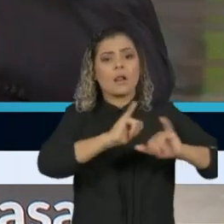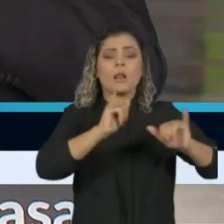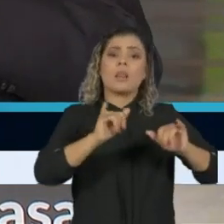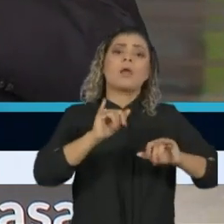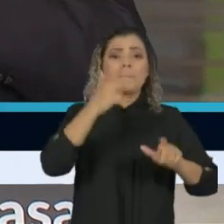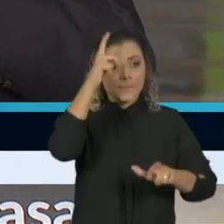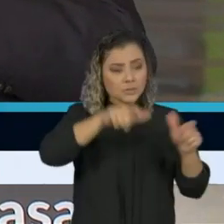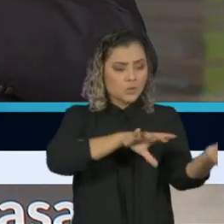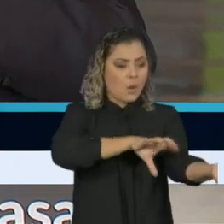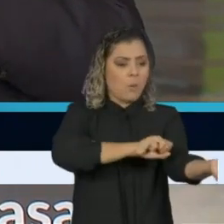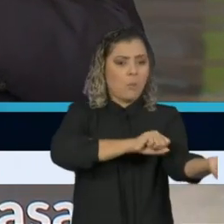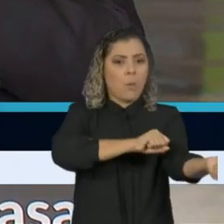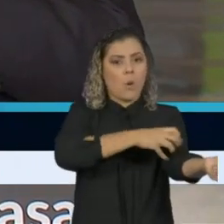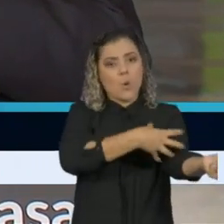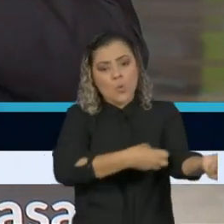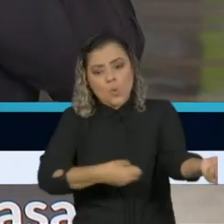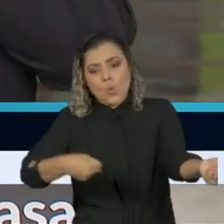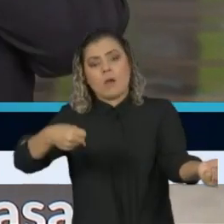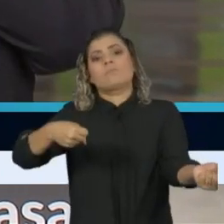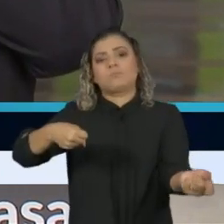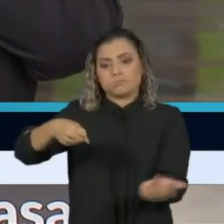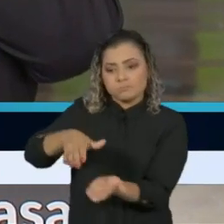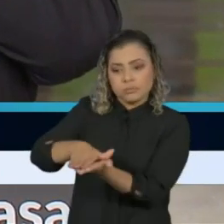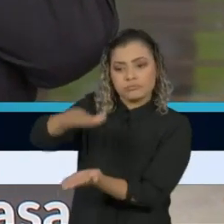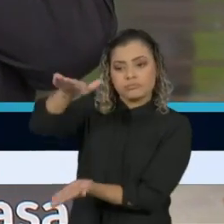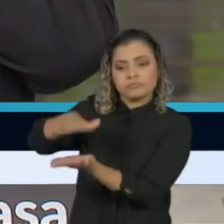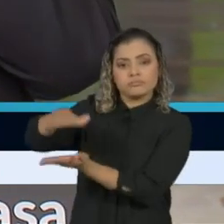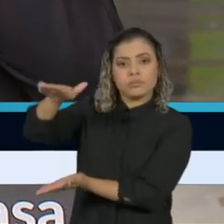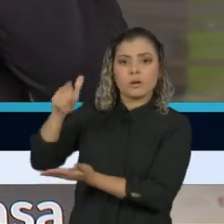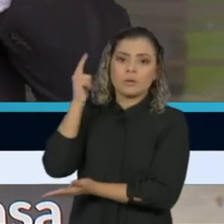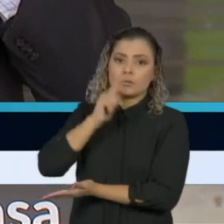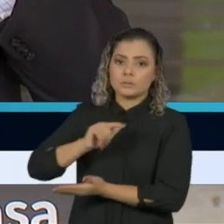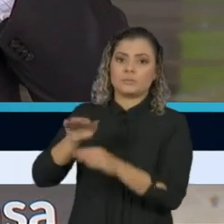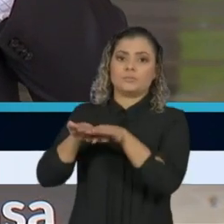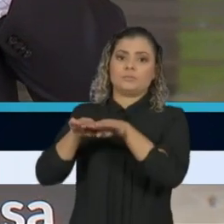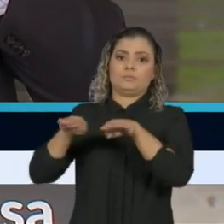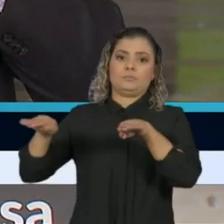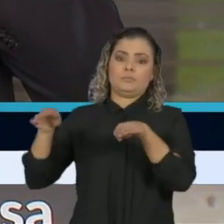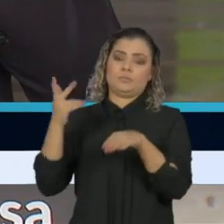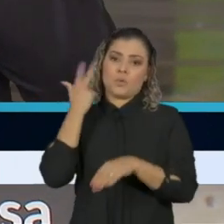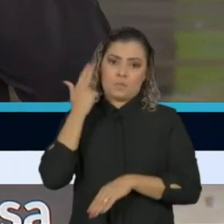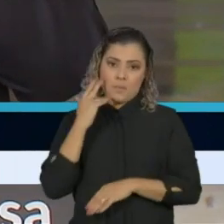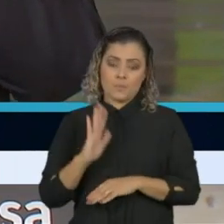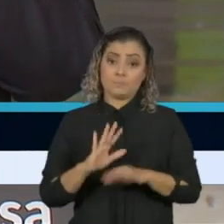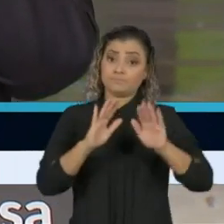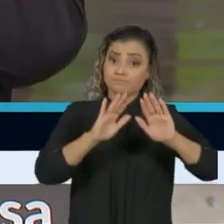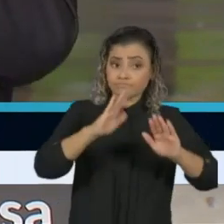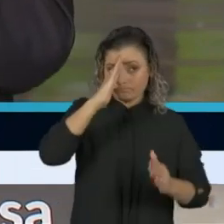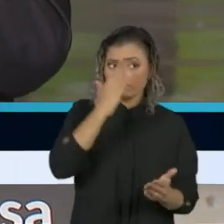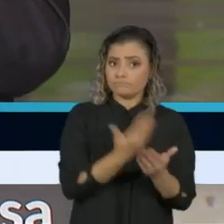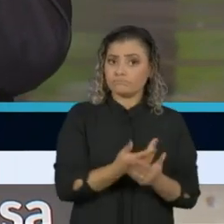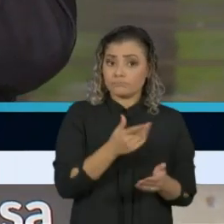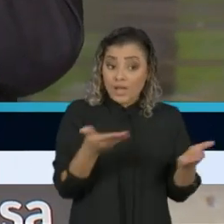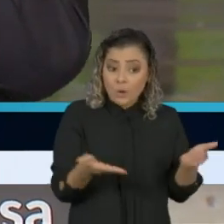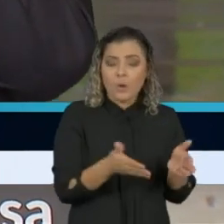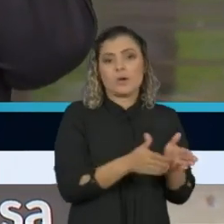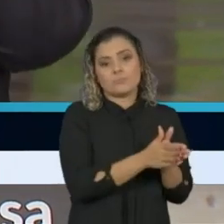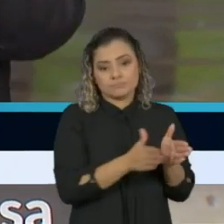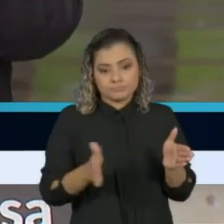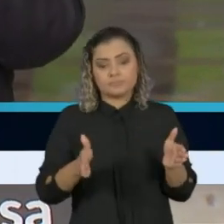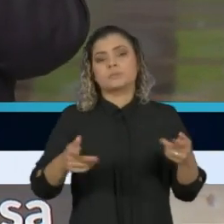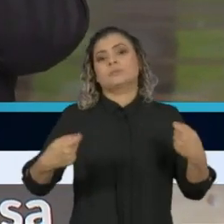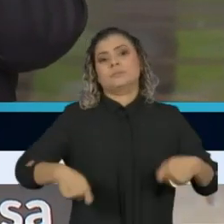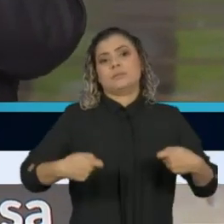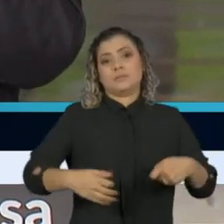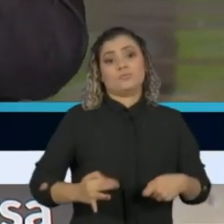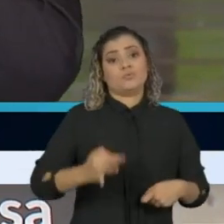isso nos permitiu levar os estoques a uma situação normal. Eu acredito que nós vamos necessitar mais